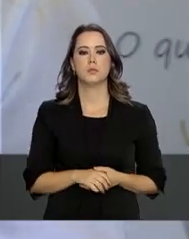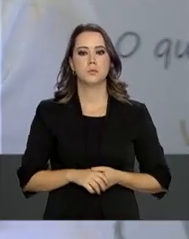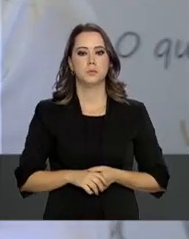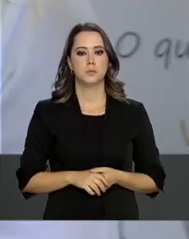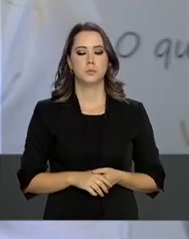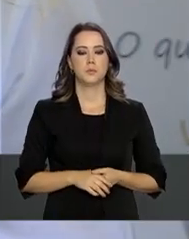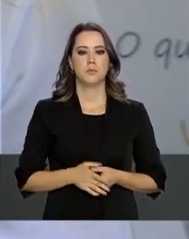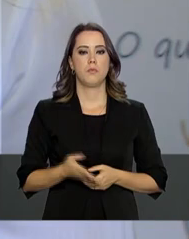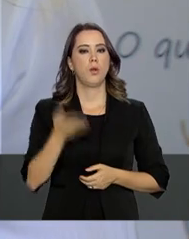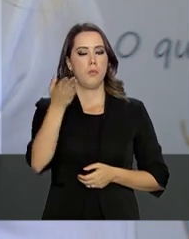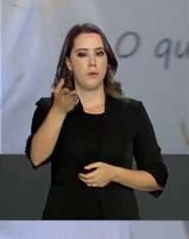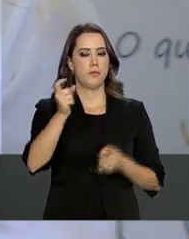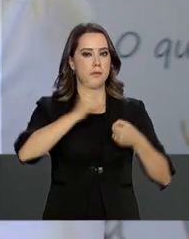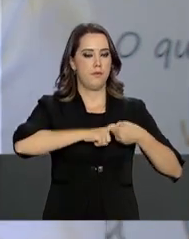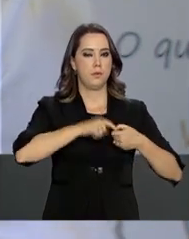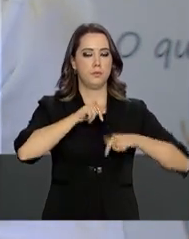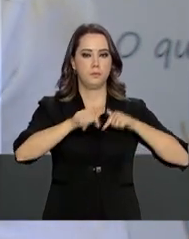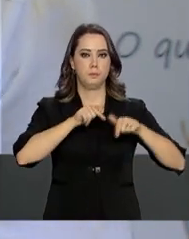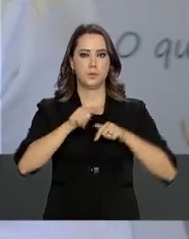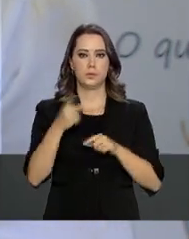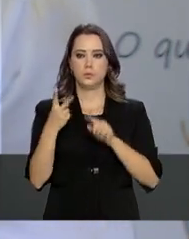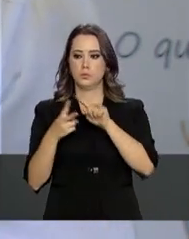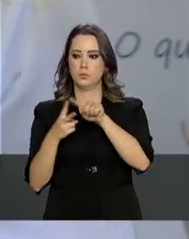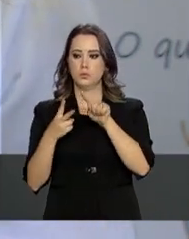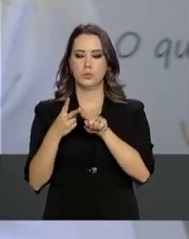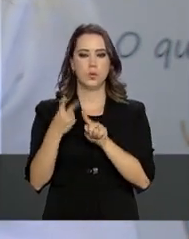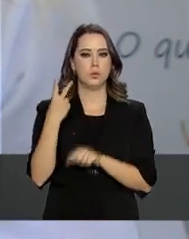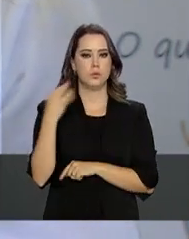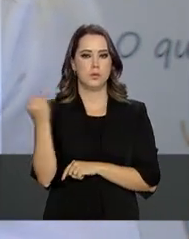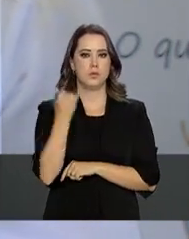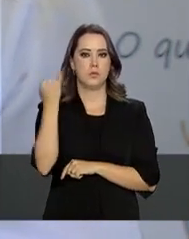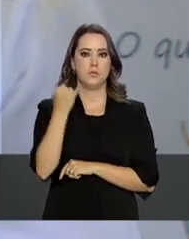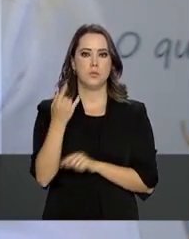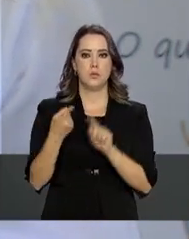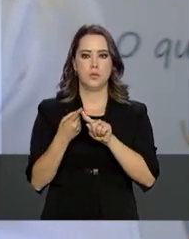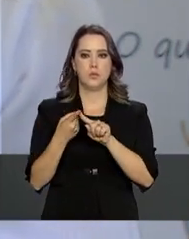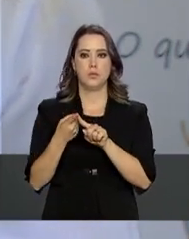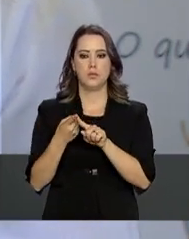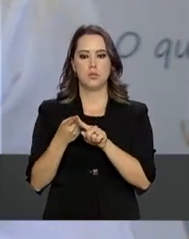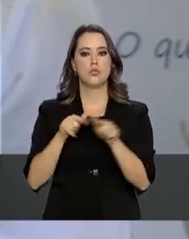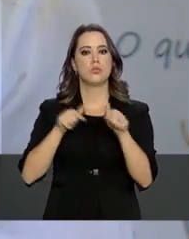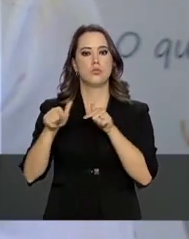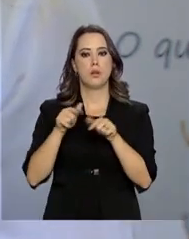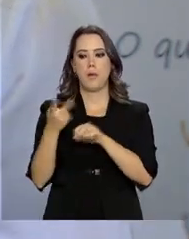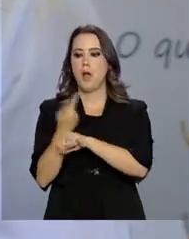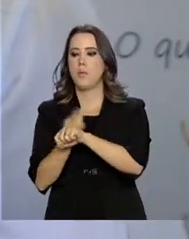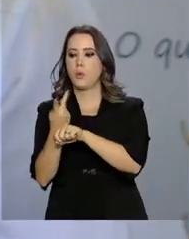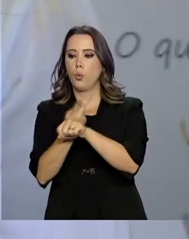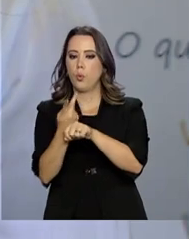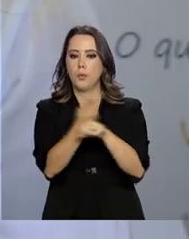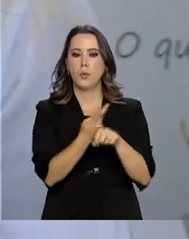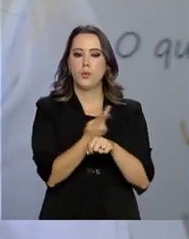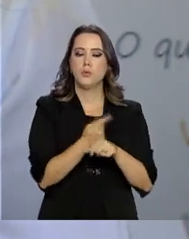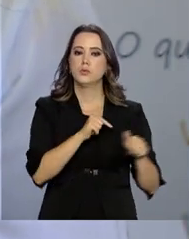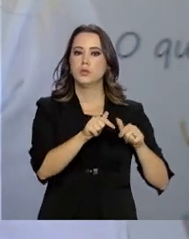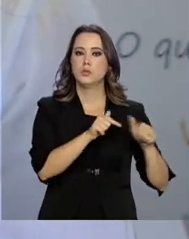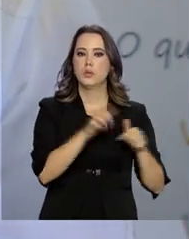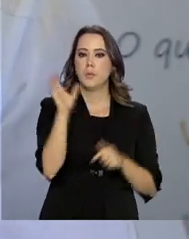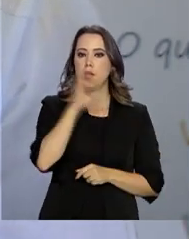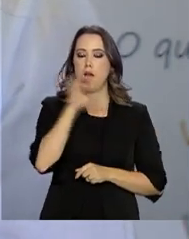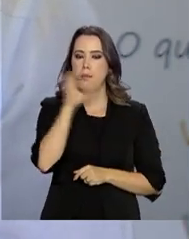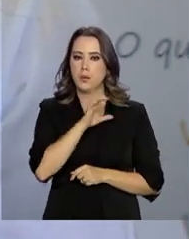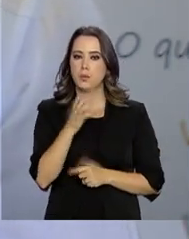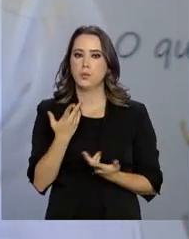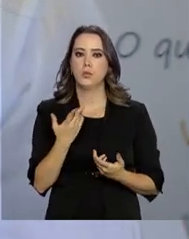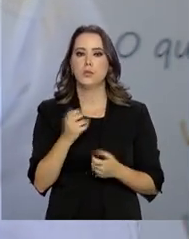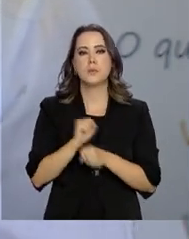tem duas coisas importantes ué não fique muito tempo fora do mercado ok então procure assim que puder buscas